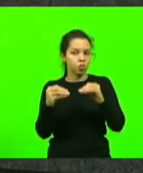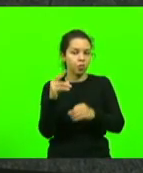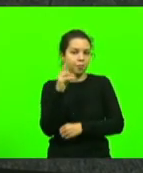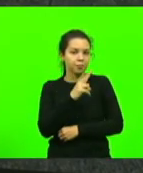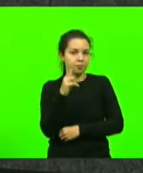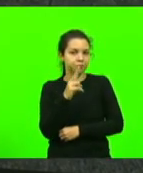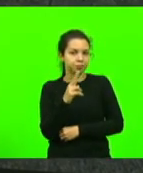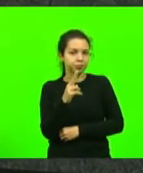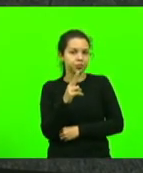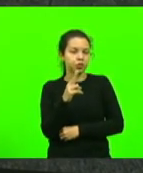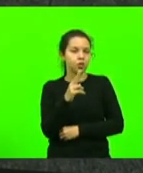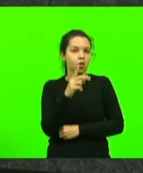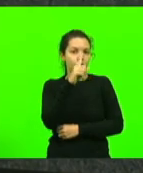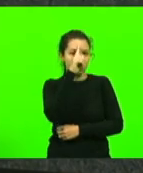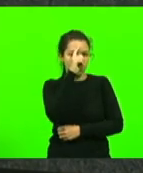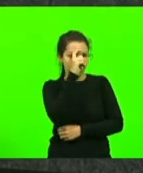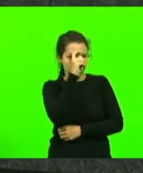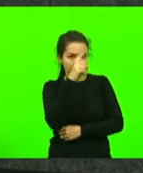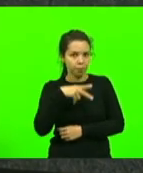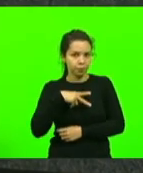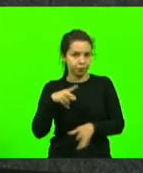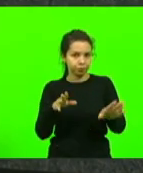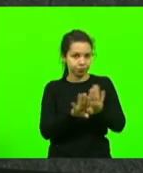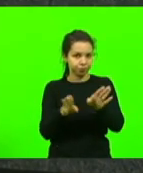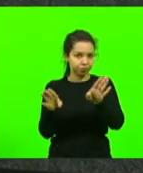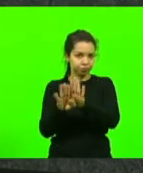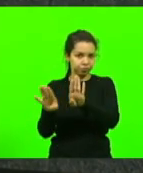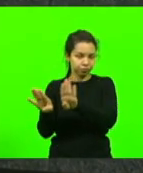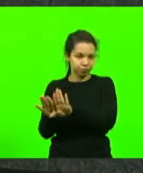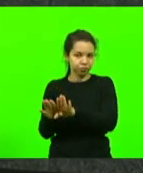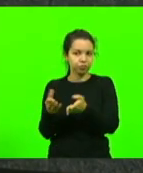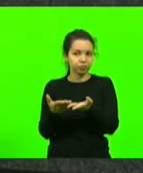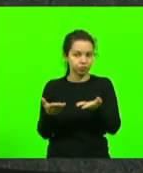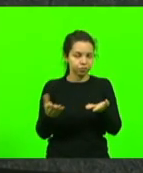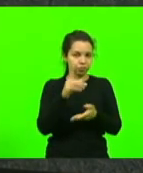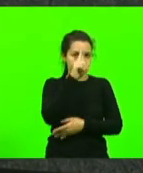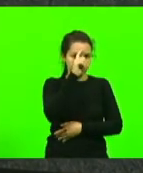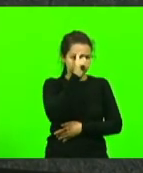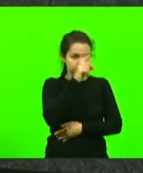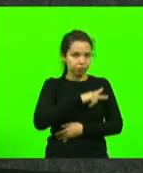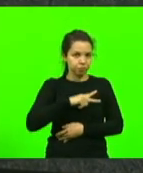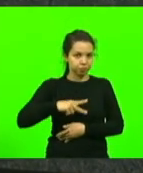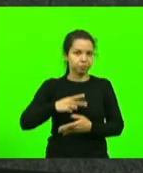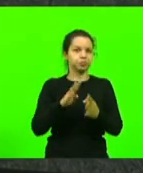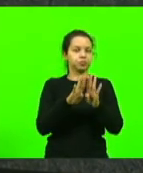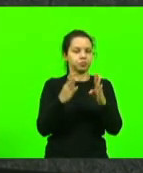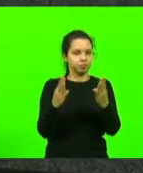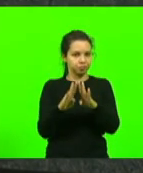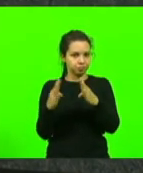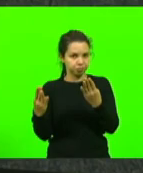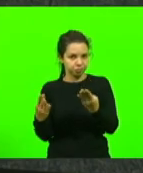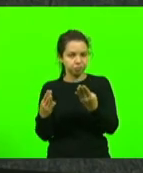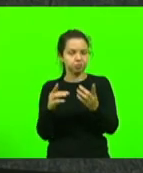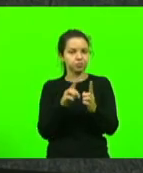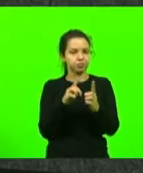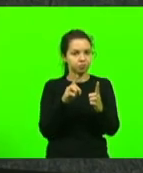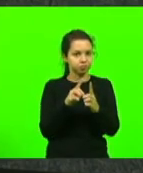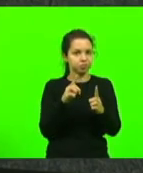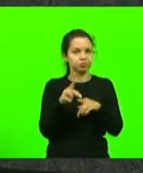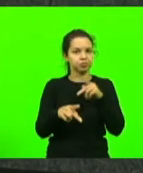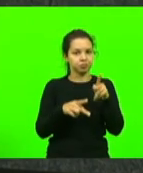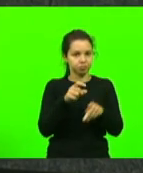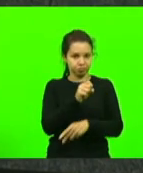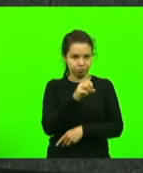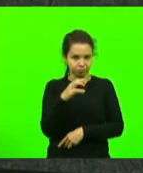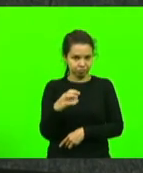hospitais privados fecharam somente os hospitais públicos se mantiveram abertas para atender a população Catarinense Então